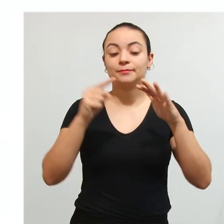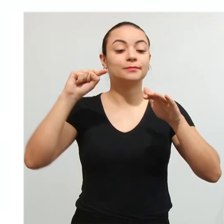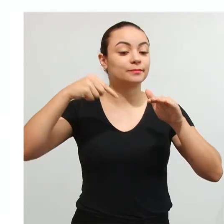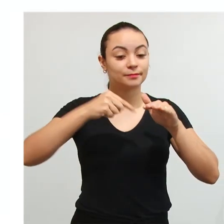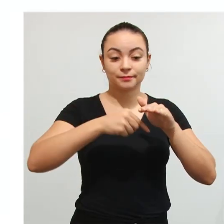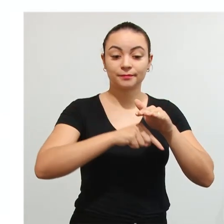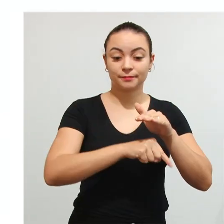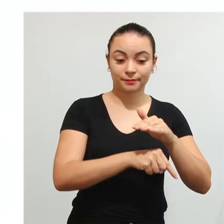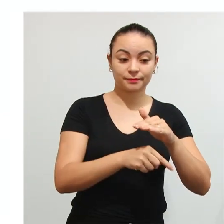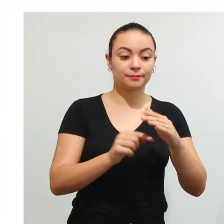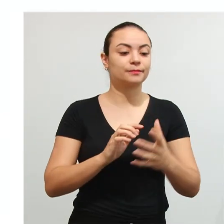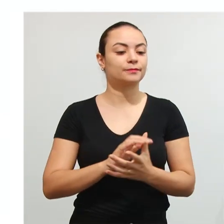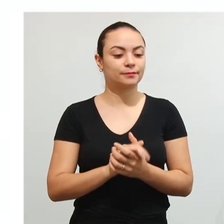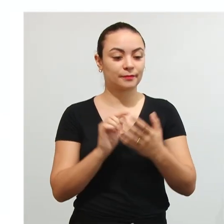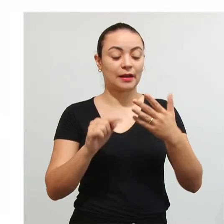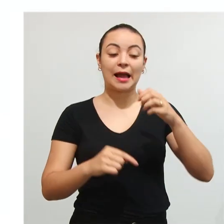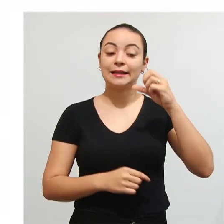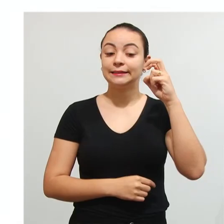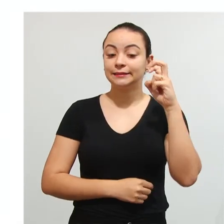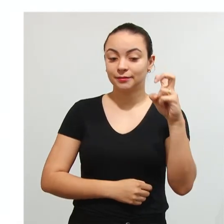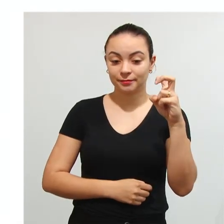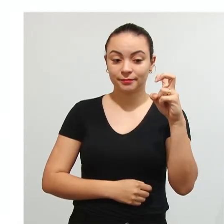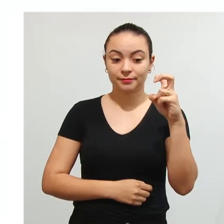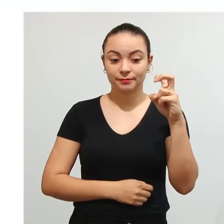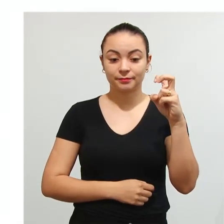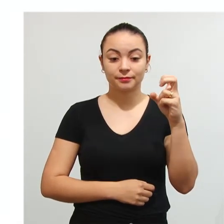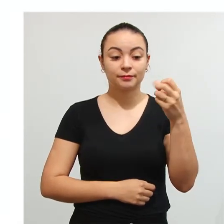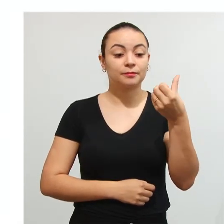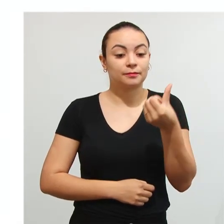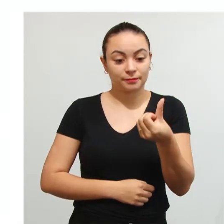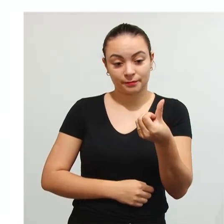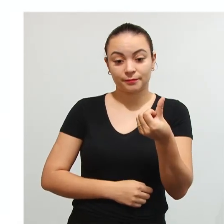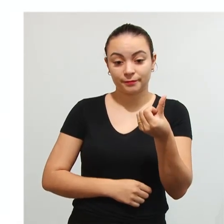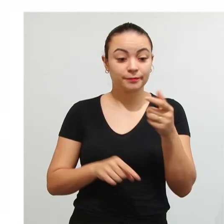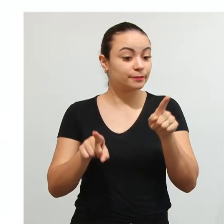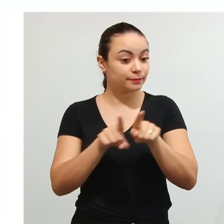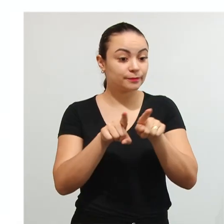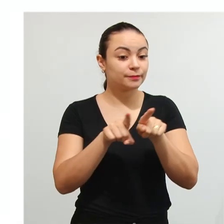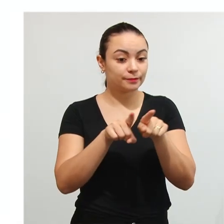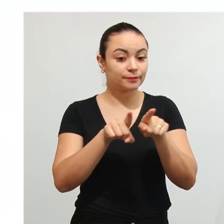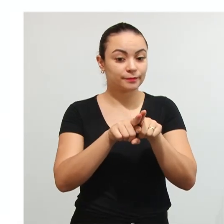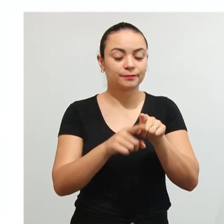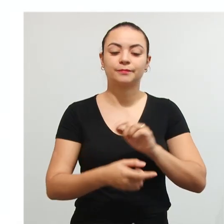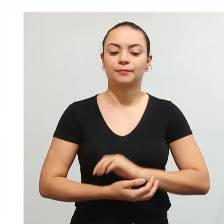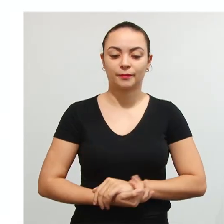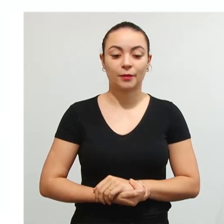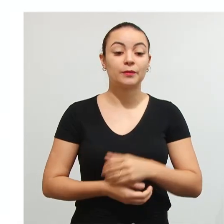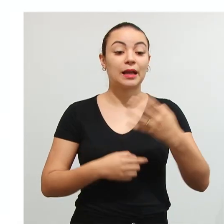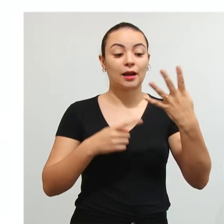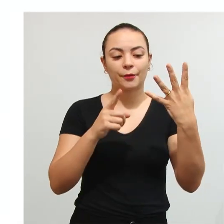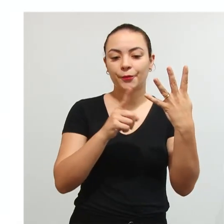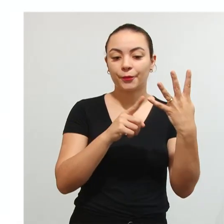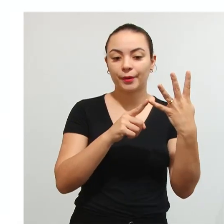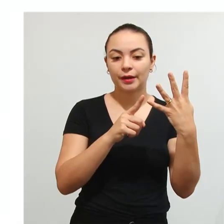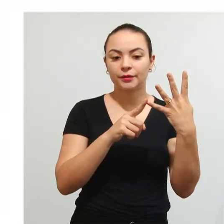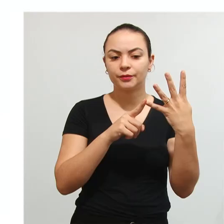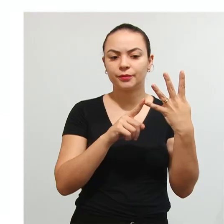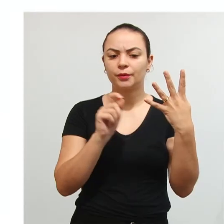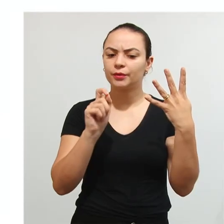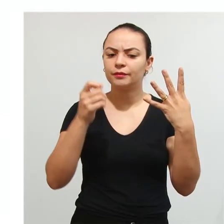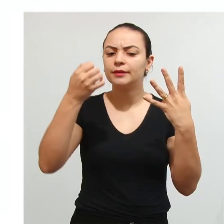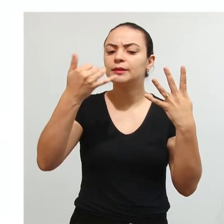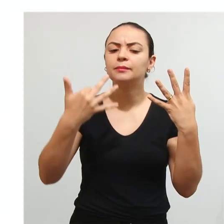o conteúdo de juros compostos em 2 unidades. Nessa unidade 4, vamos falar a definição de